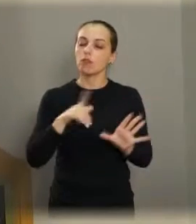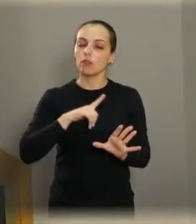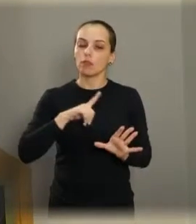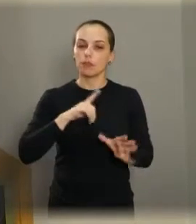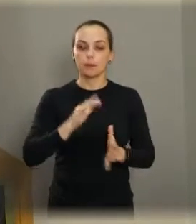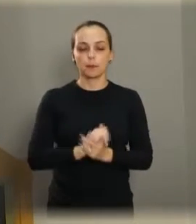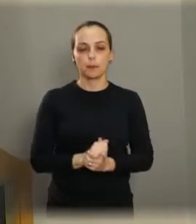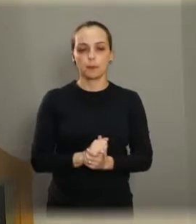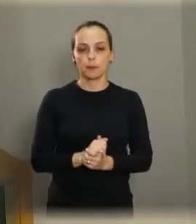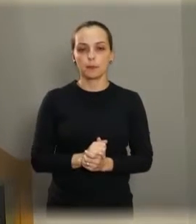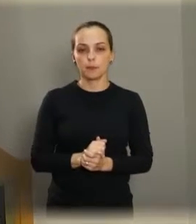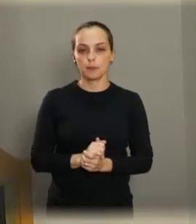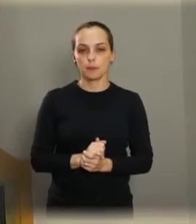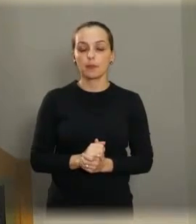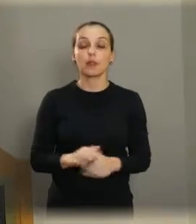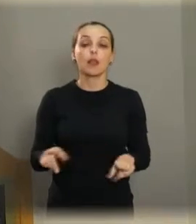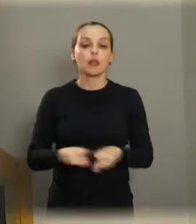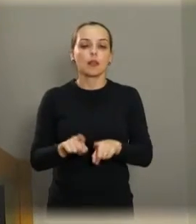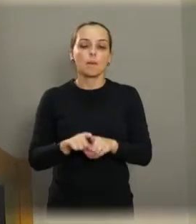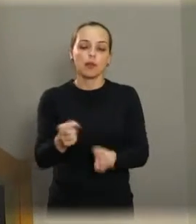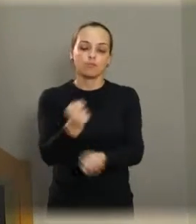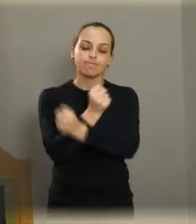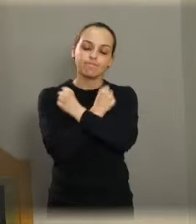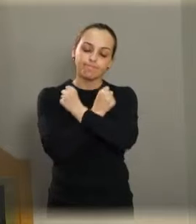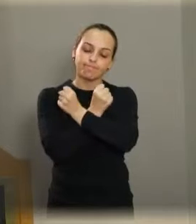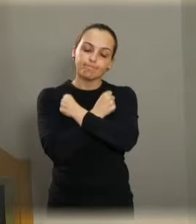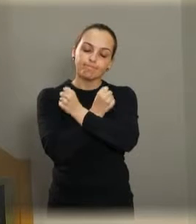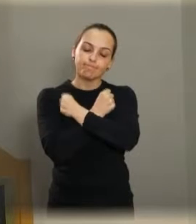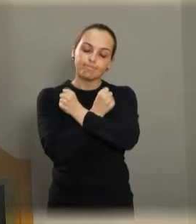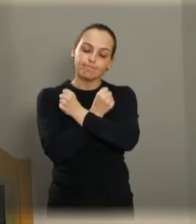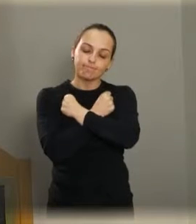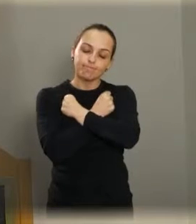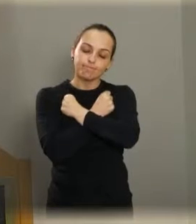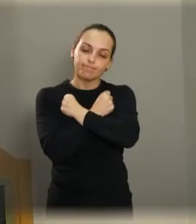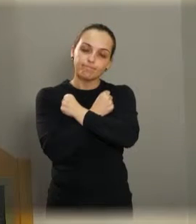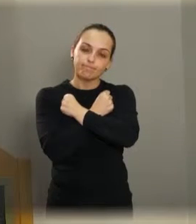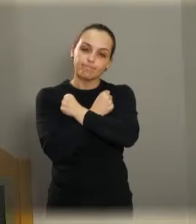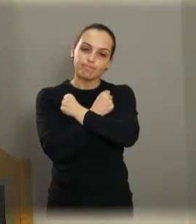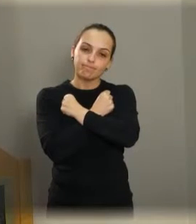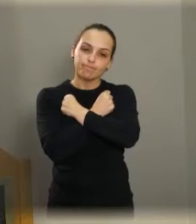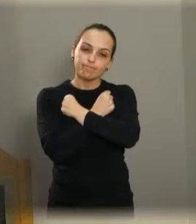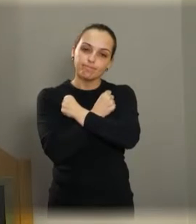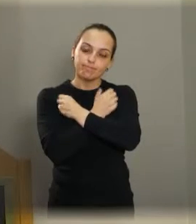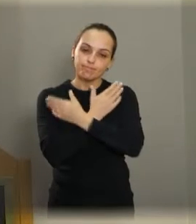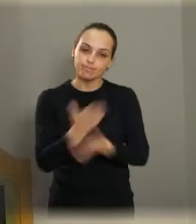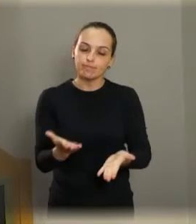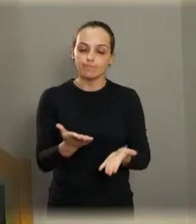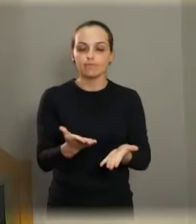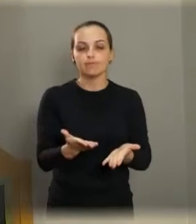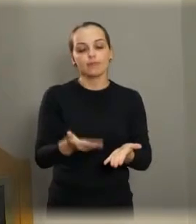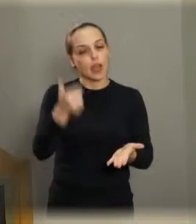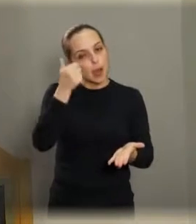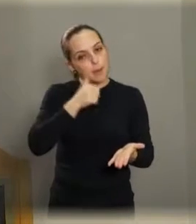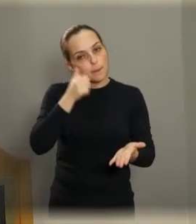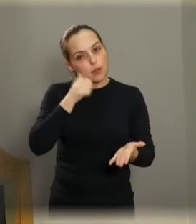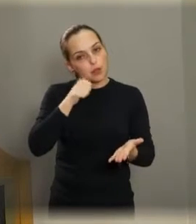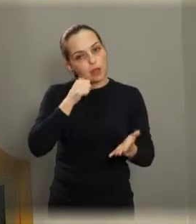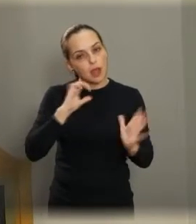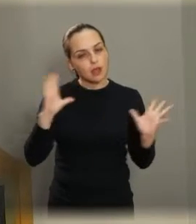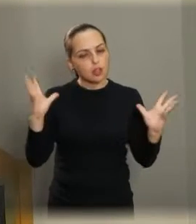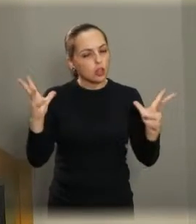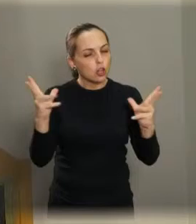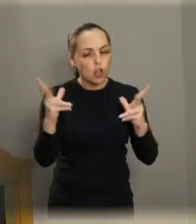quero também registrar aqui um abraço especial hoje as mulheres embora